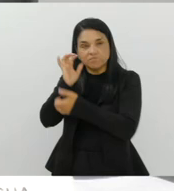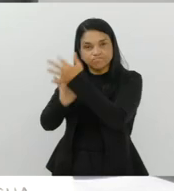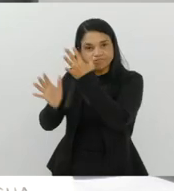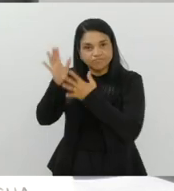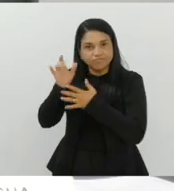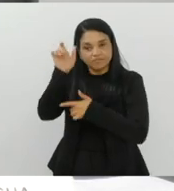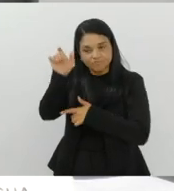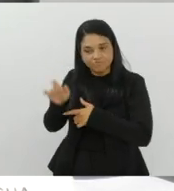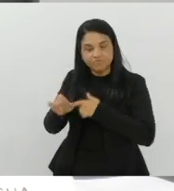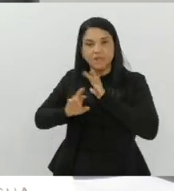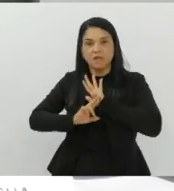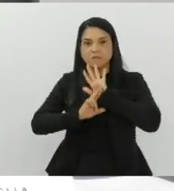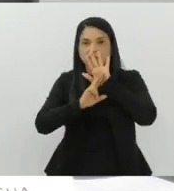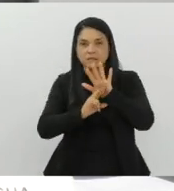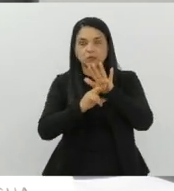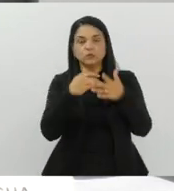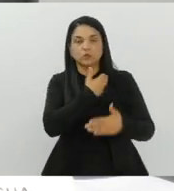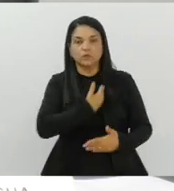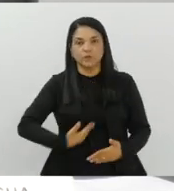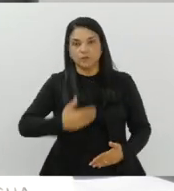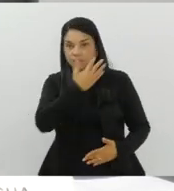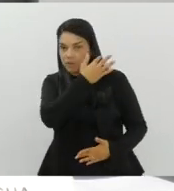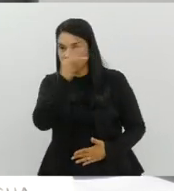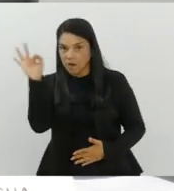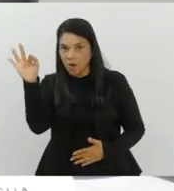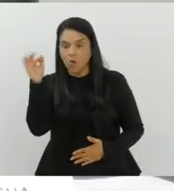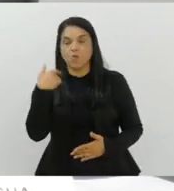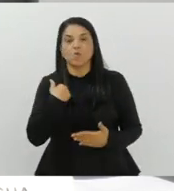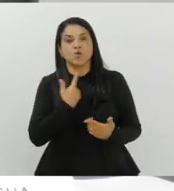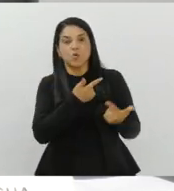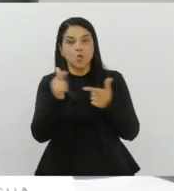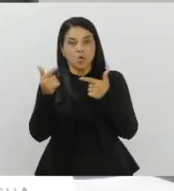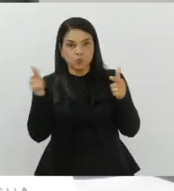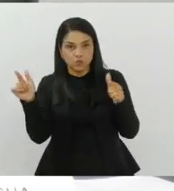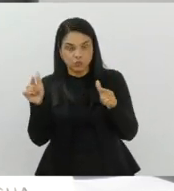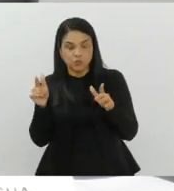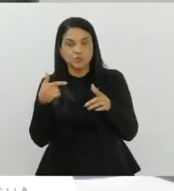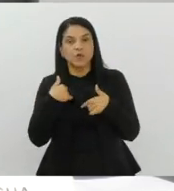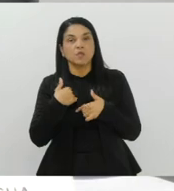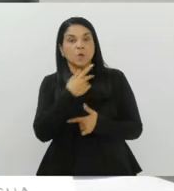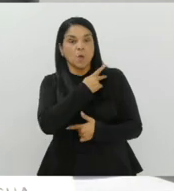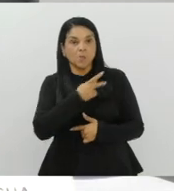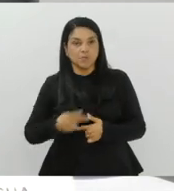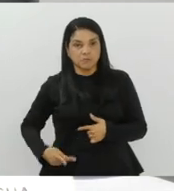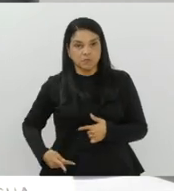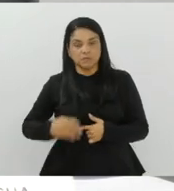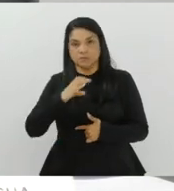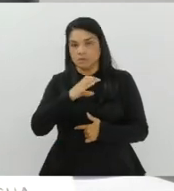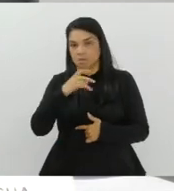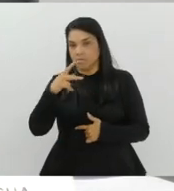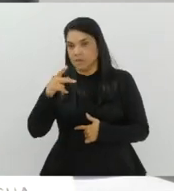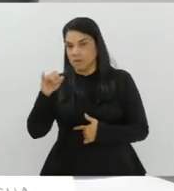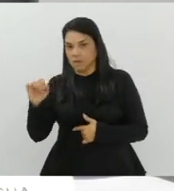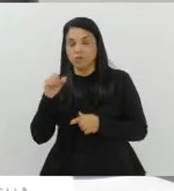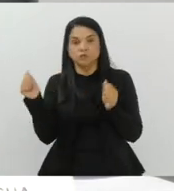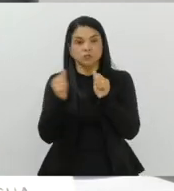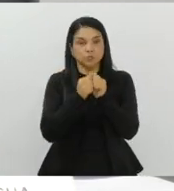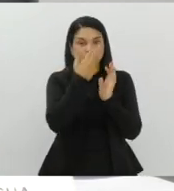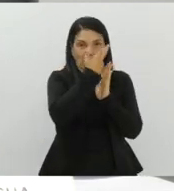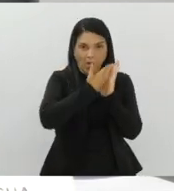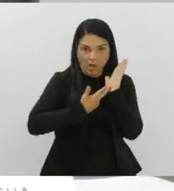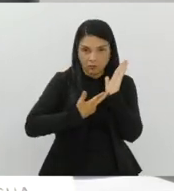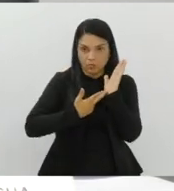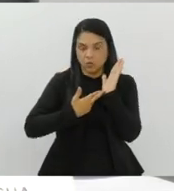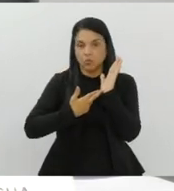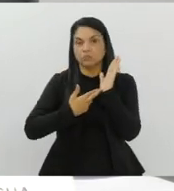representação do governo federal, outras representações, e o presidente da CPI, juntamente com o relator, nós vamos